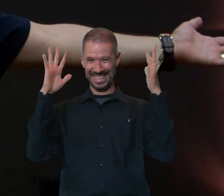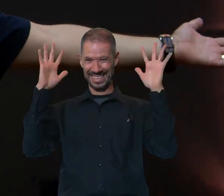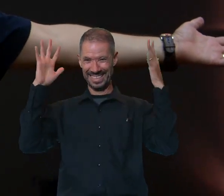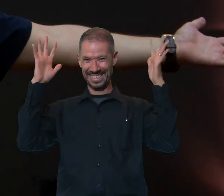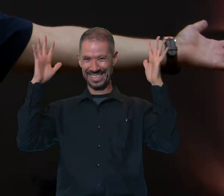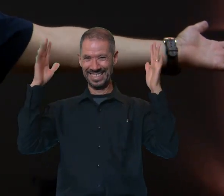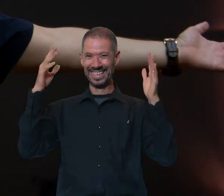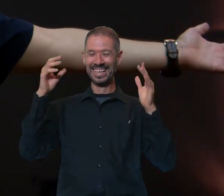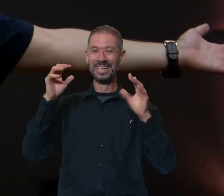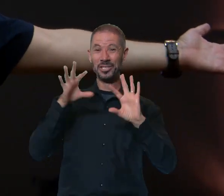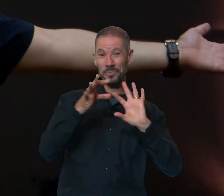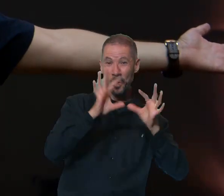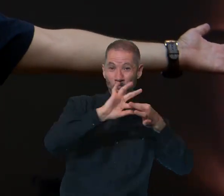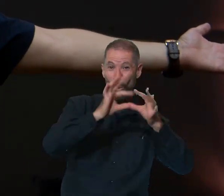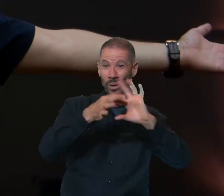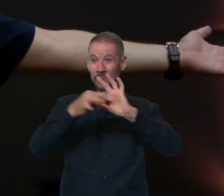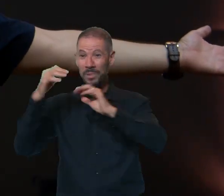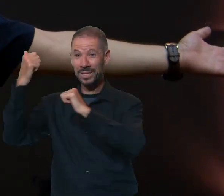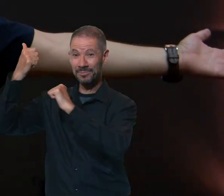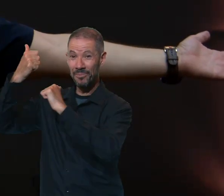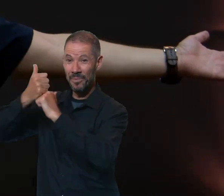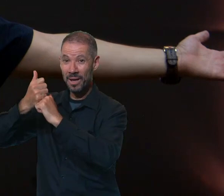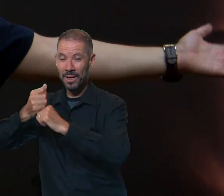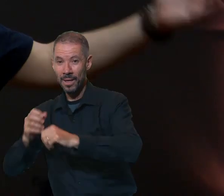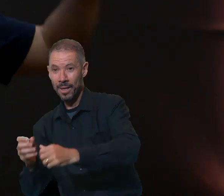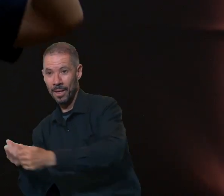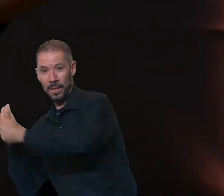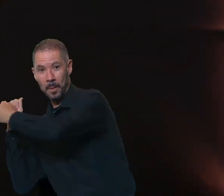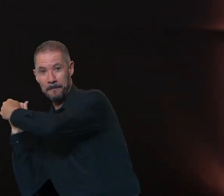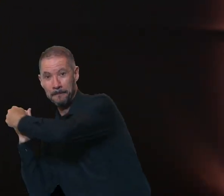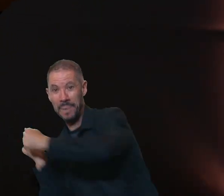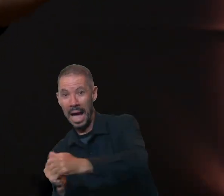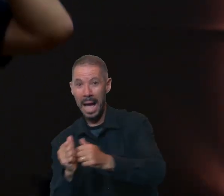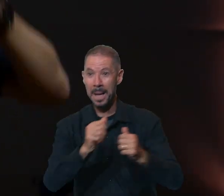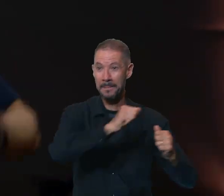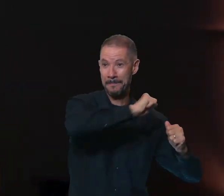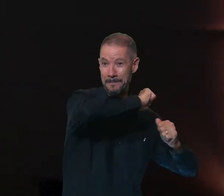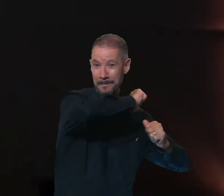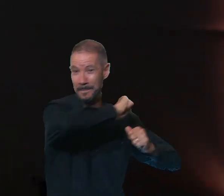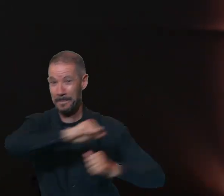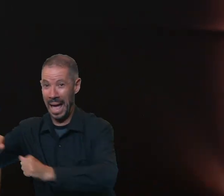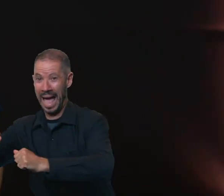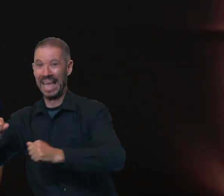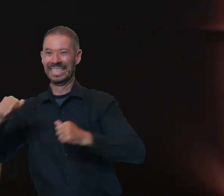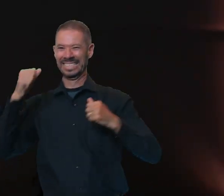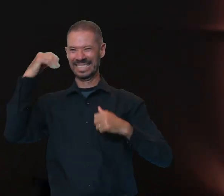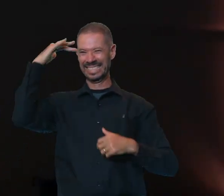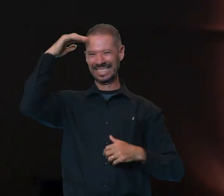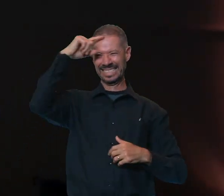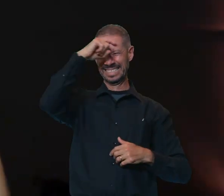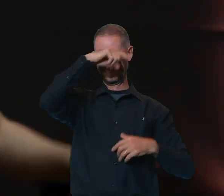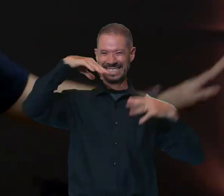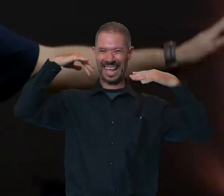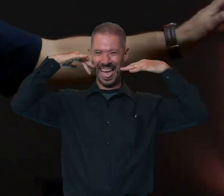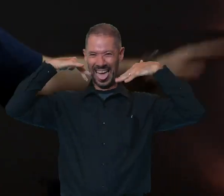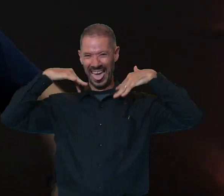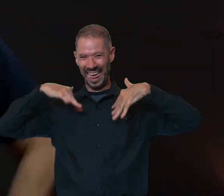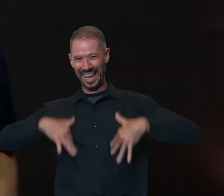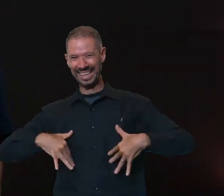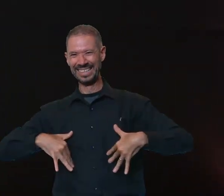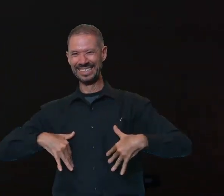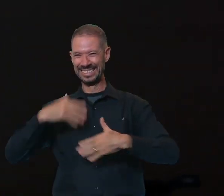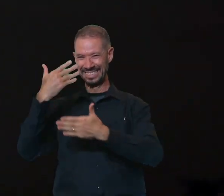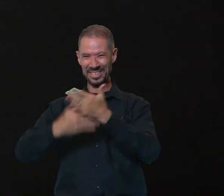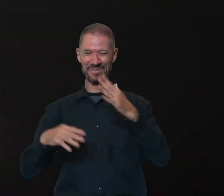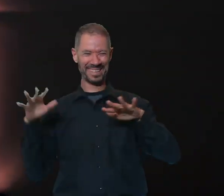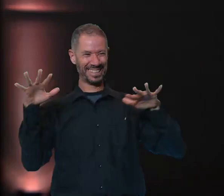Que é tipo Olimpíada, eles fazendo um revezamento de bastão. Cada ponto é um, gente, porque sua camisa ali, ó, não é fácil. Eu não vou nem olhar para não perder